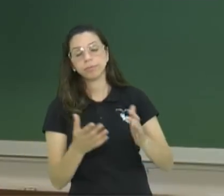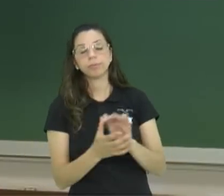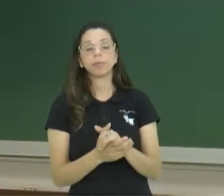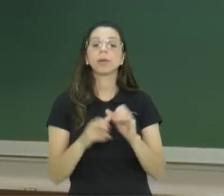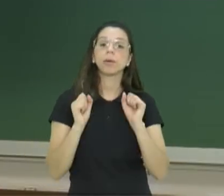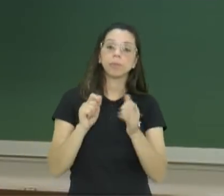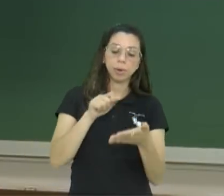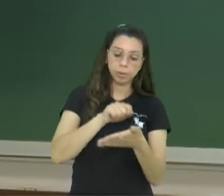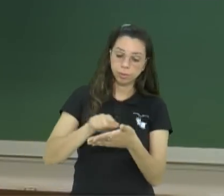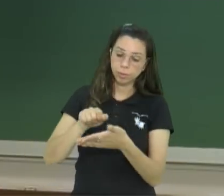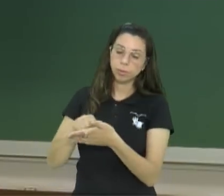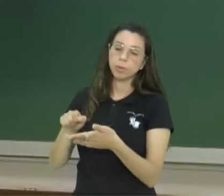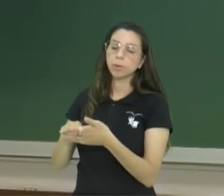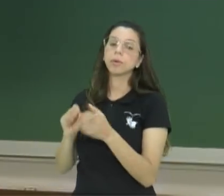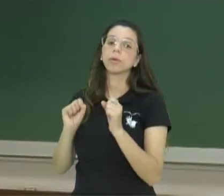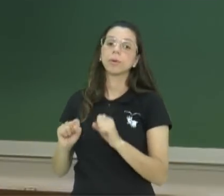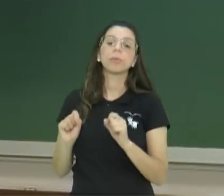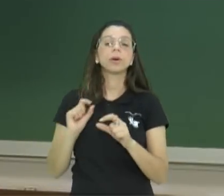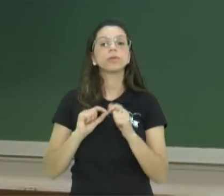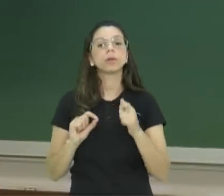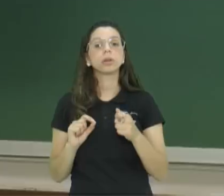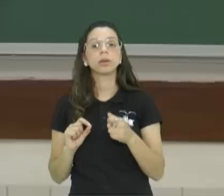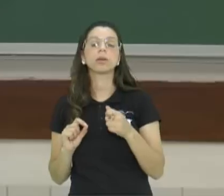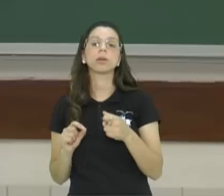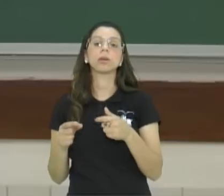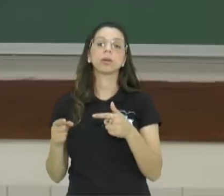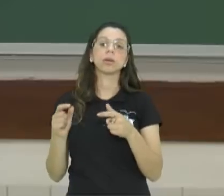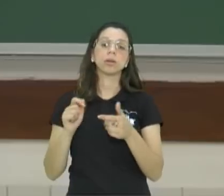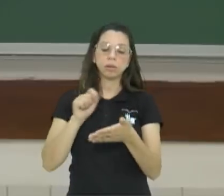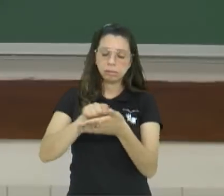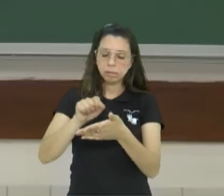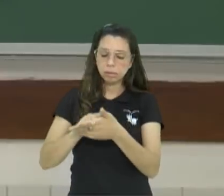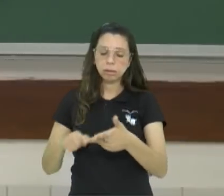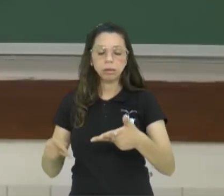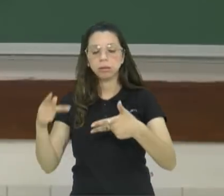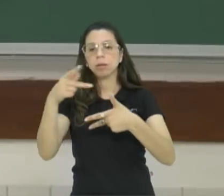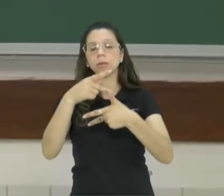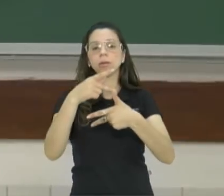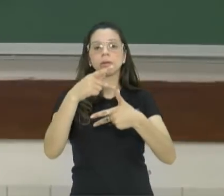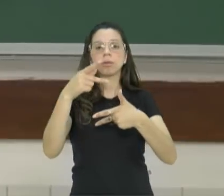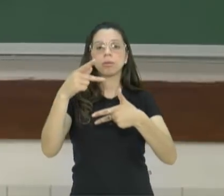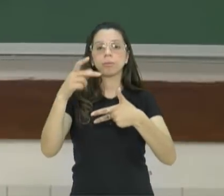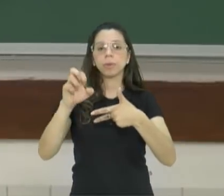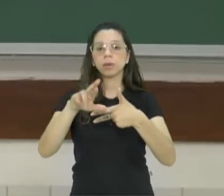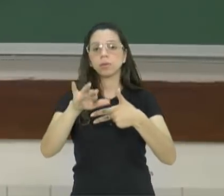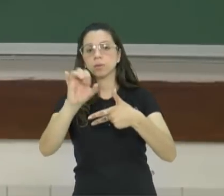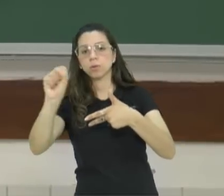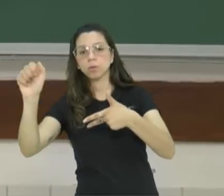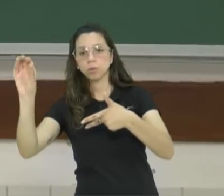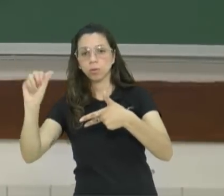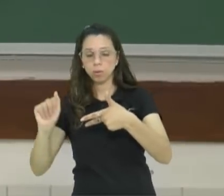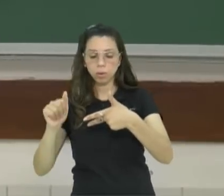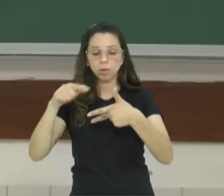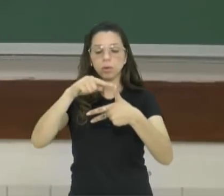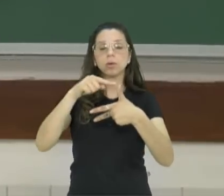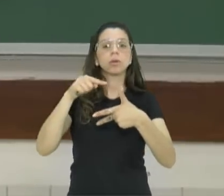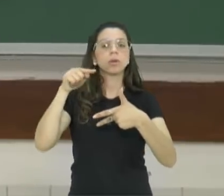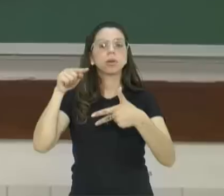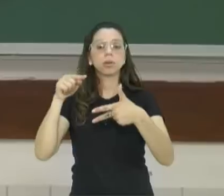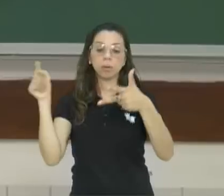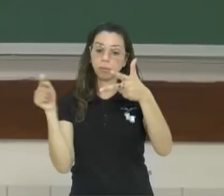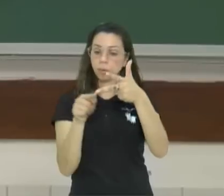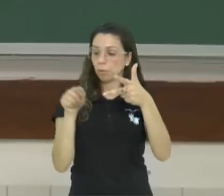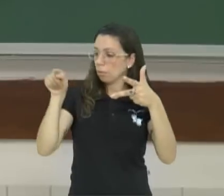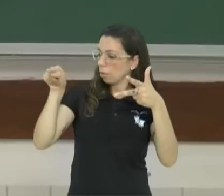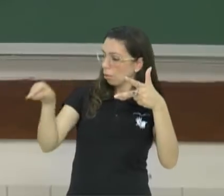escrito em terceira ou em primeira pessoa. O que é isso, né, professora? Bom, em terceira pessoa é quando eu falo ele ou ela,